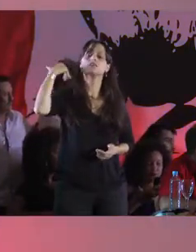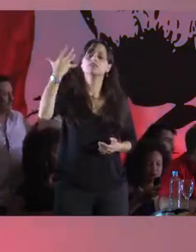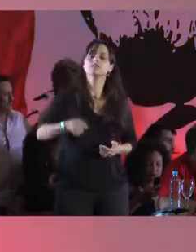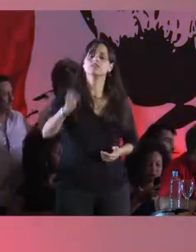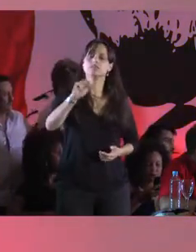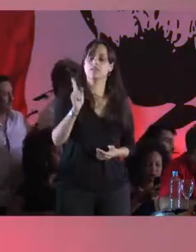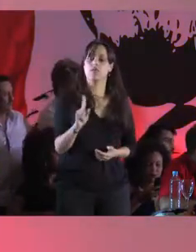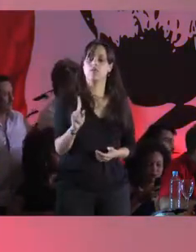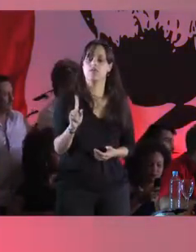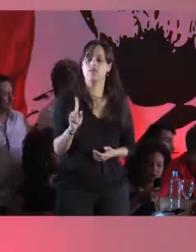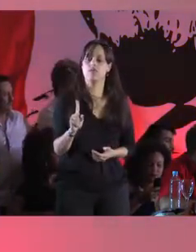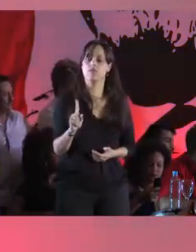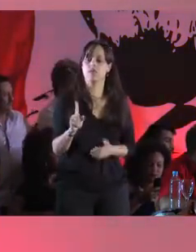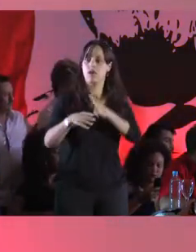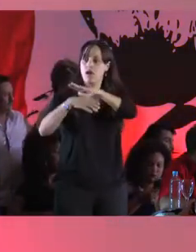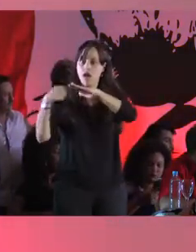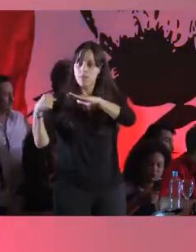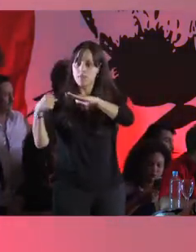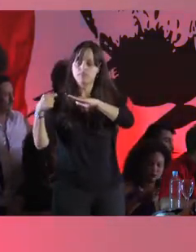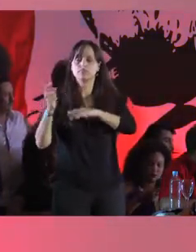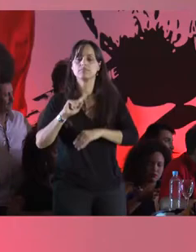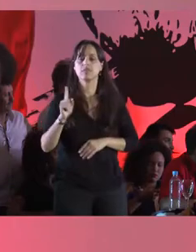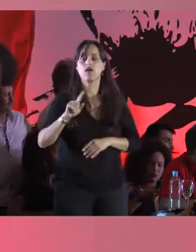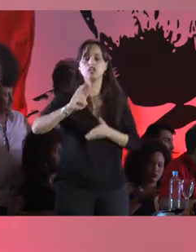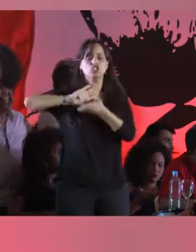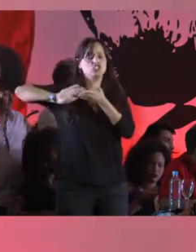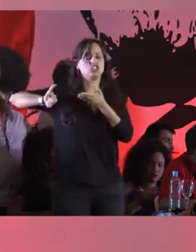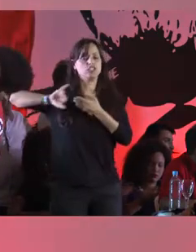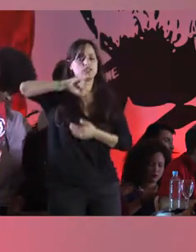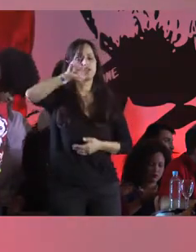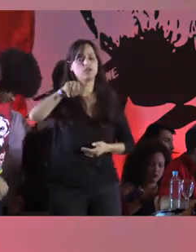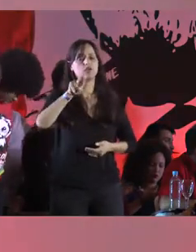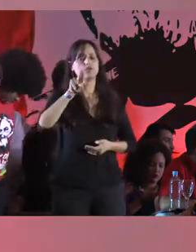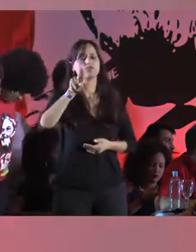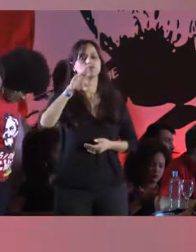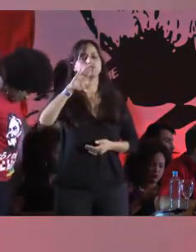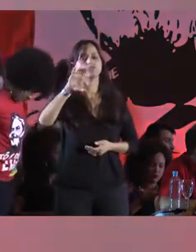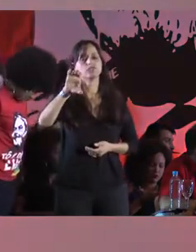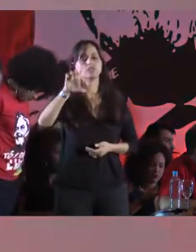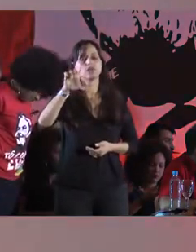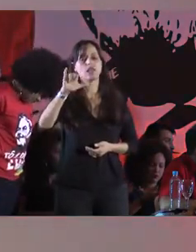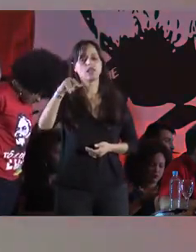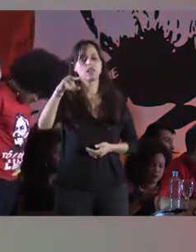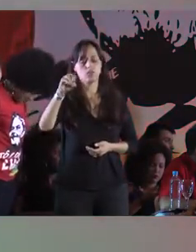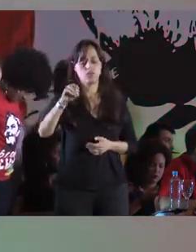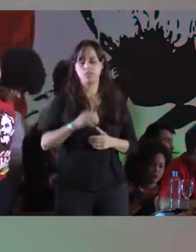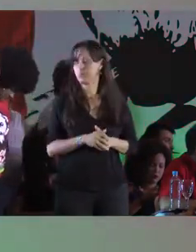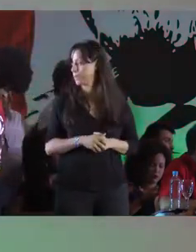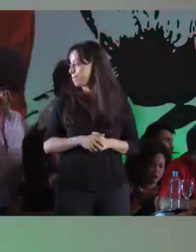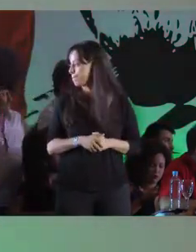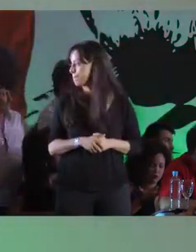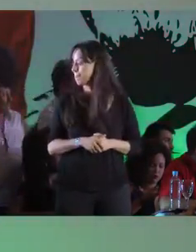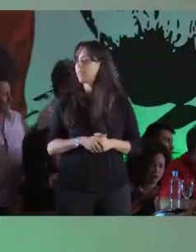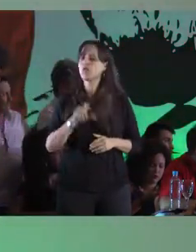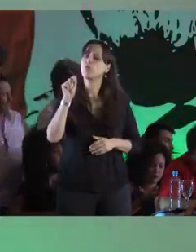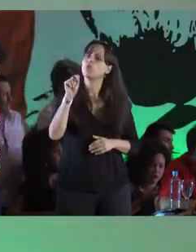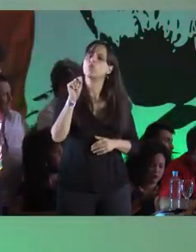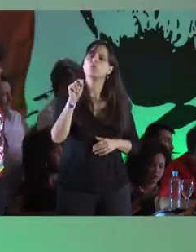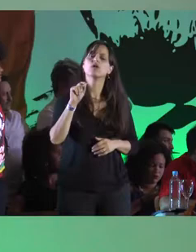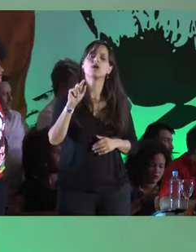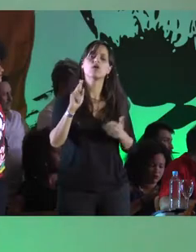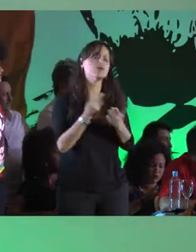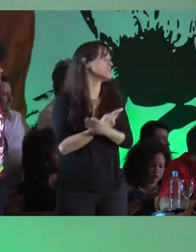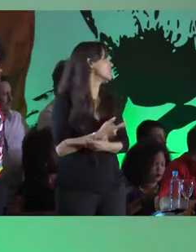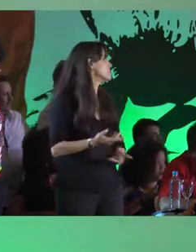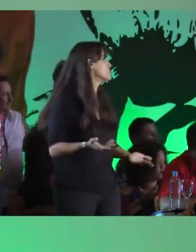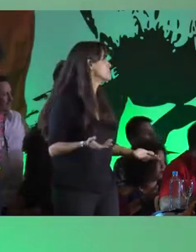deixar o golpe e vamos deixar o Juscelino de fora. O que que eles se enganam no meu caso? Catinha, escreva aí,